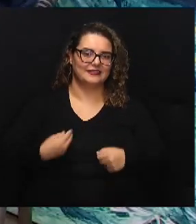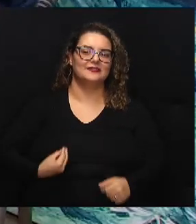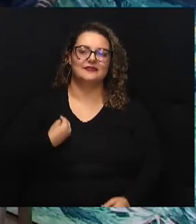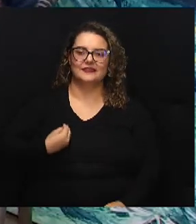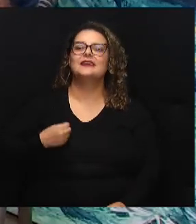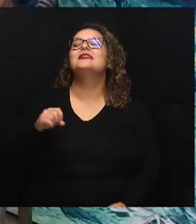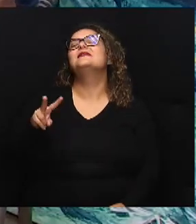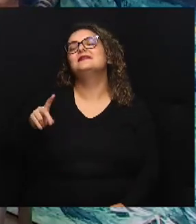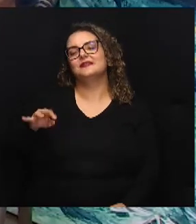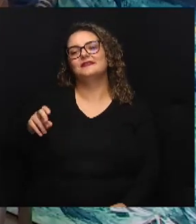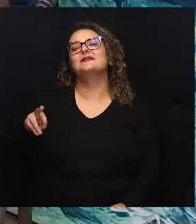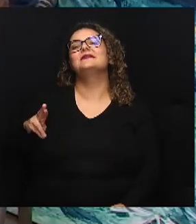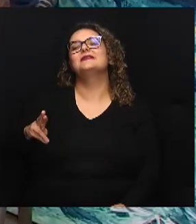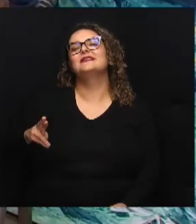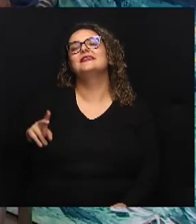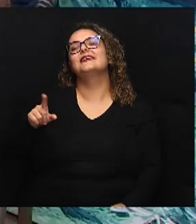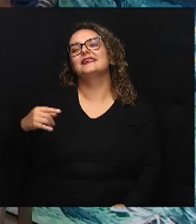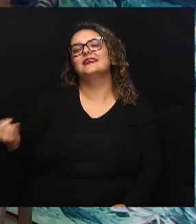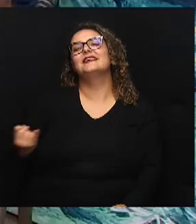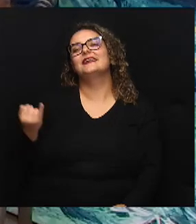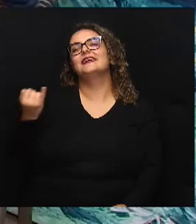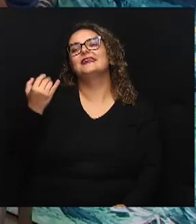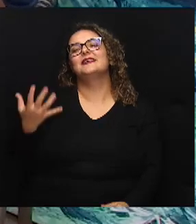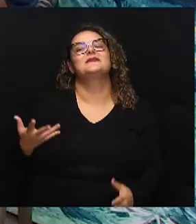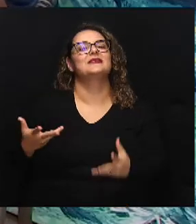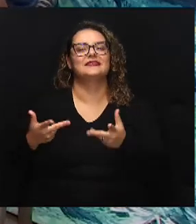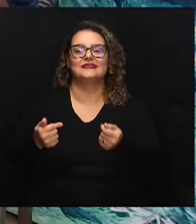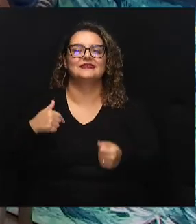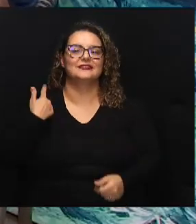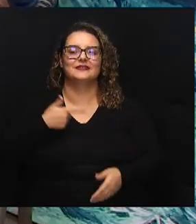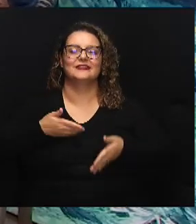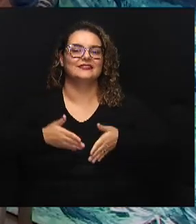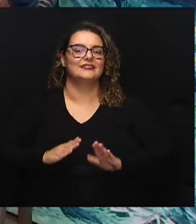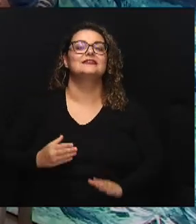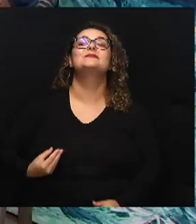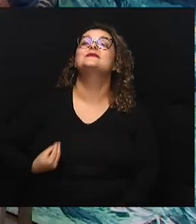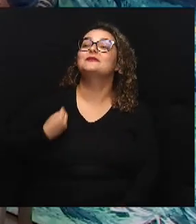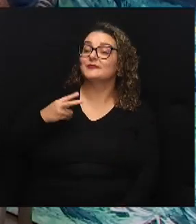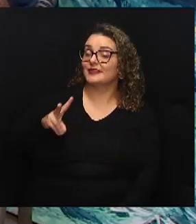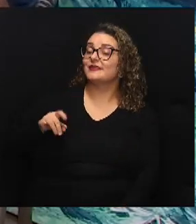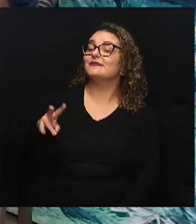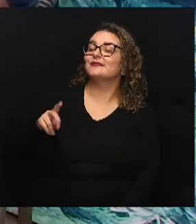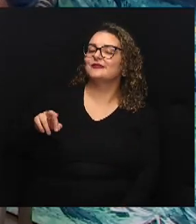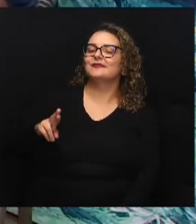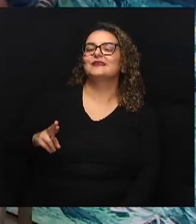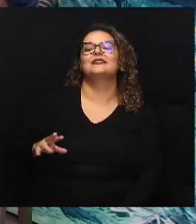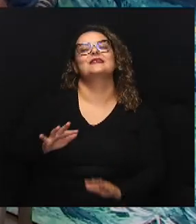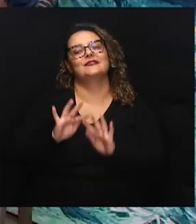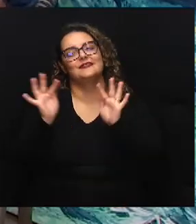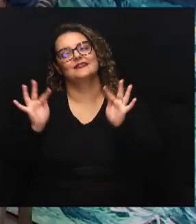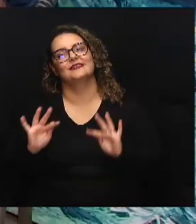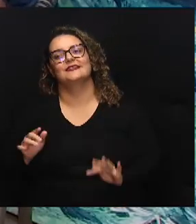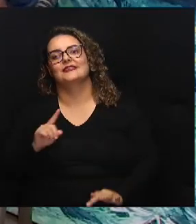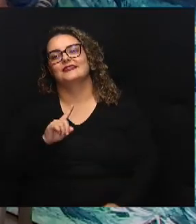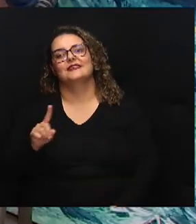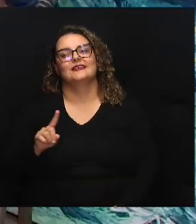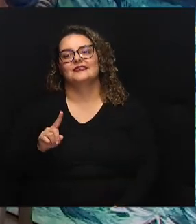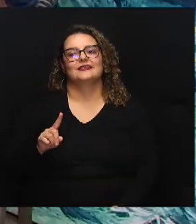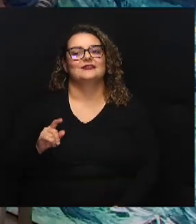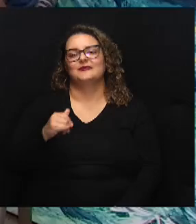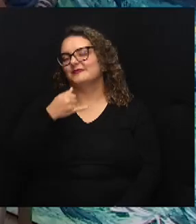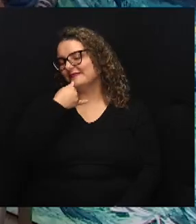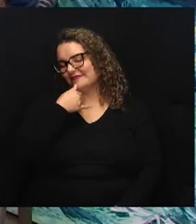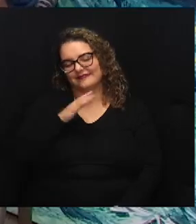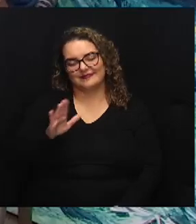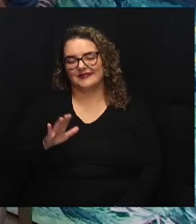viver. Viver é muito importante. Nós nascemos para viver e para sermos felizes, não para sermos infelizes, para